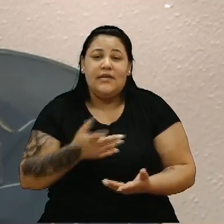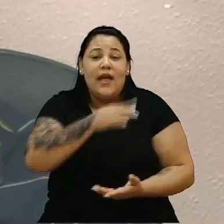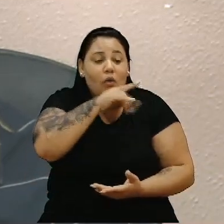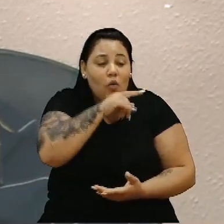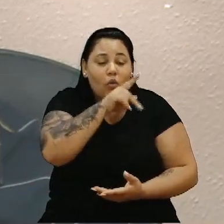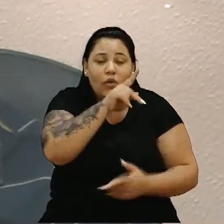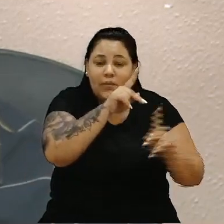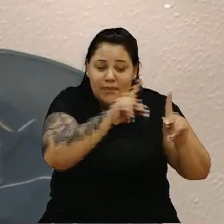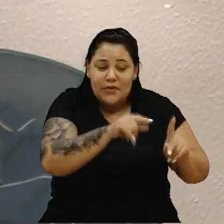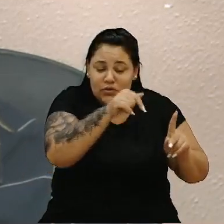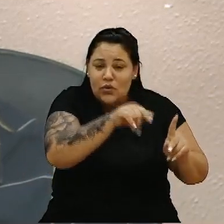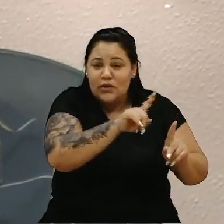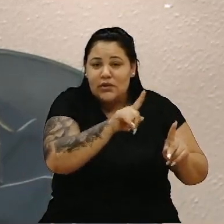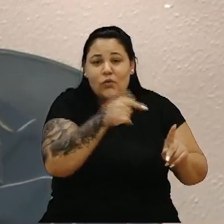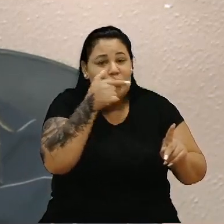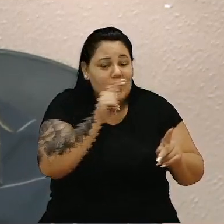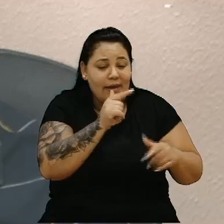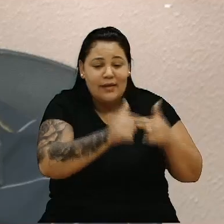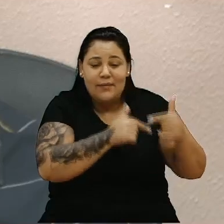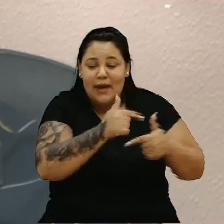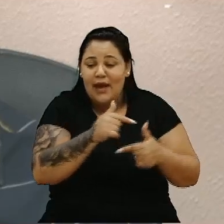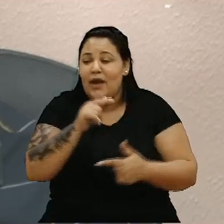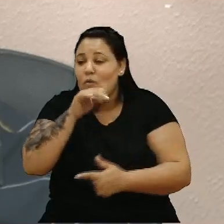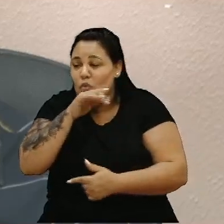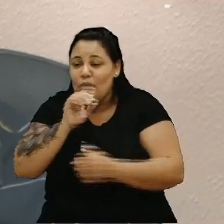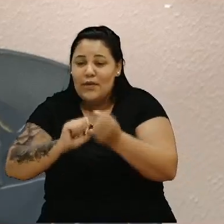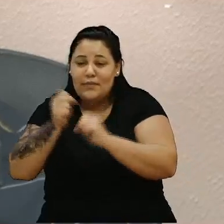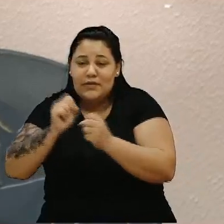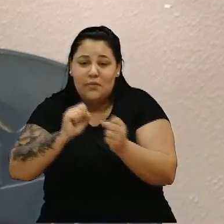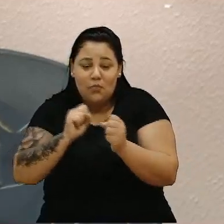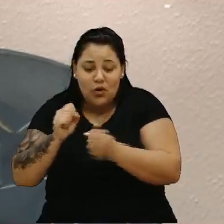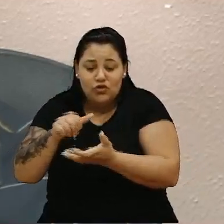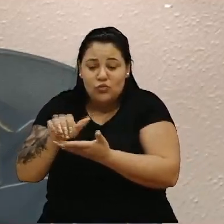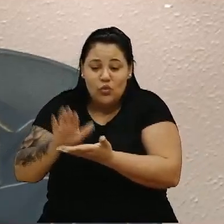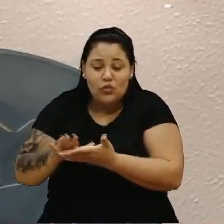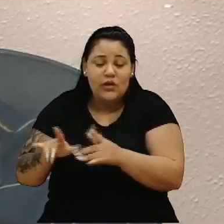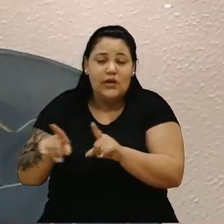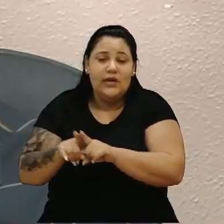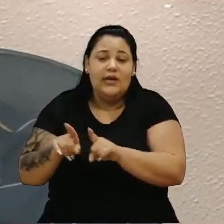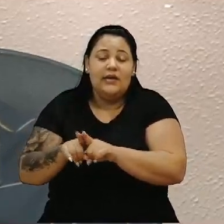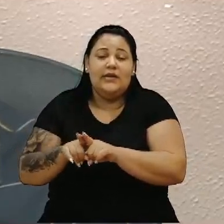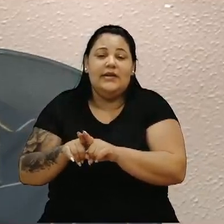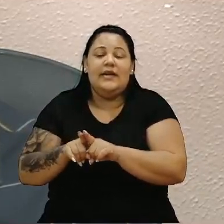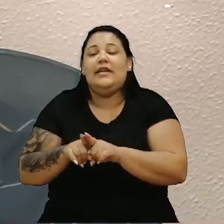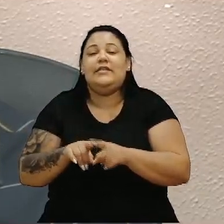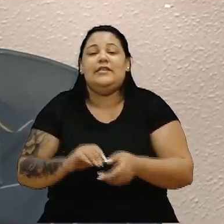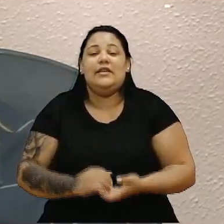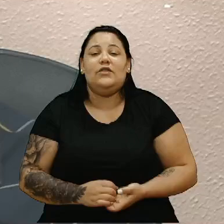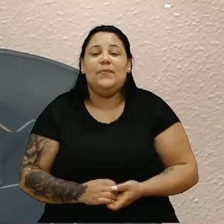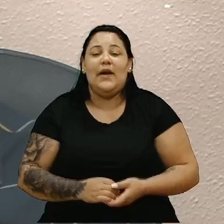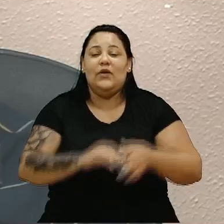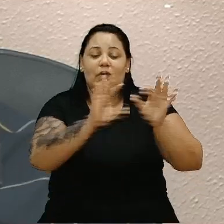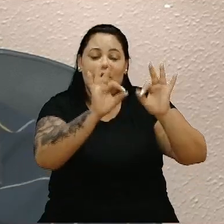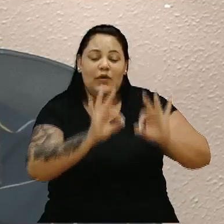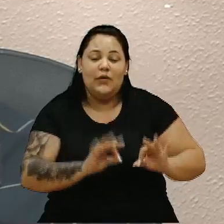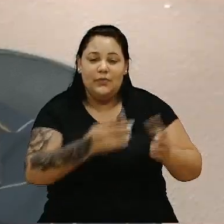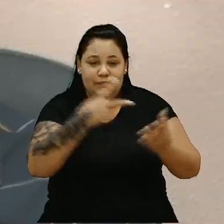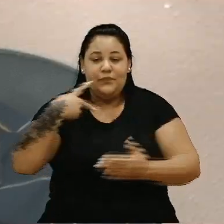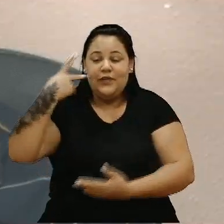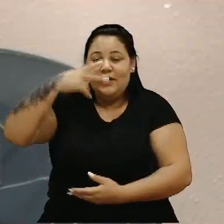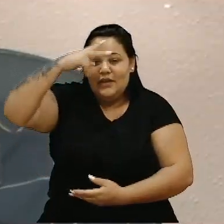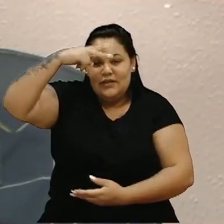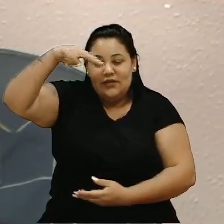trabalhador não ser formalizado, é ruim para a empresa porque também pode ser penalizada. Então, acho que essas questões, vereador Edson, nós precisamos